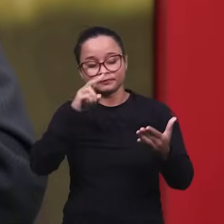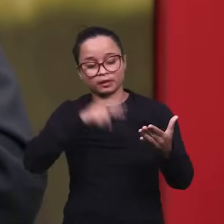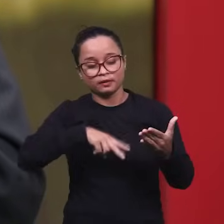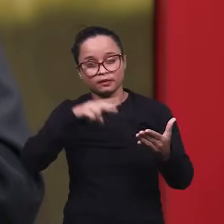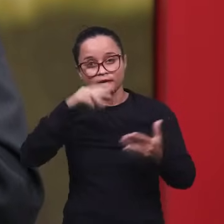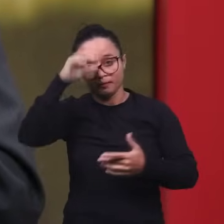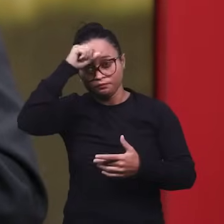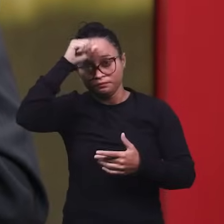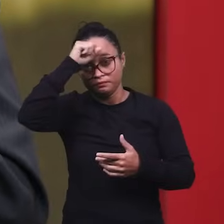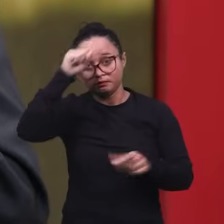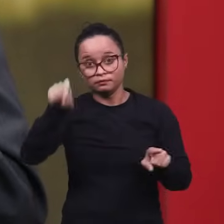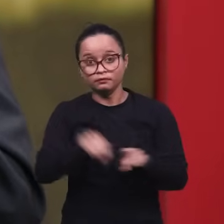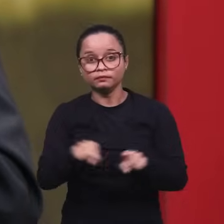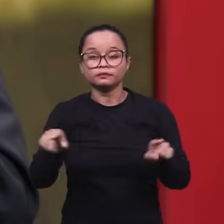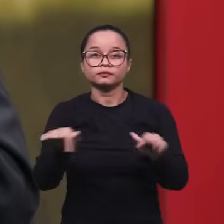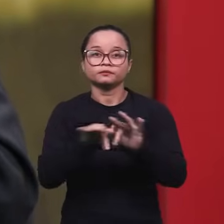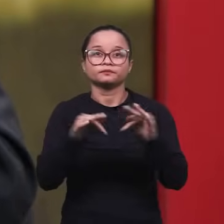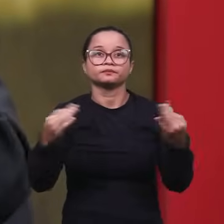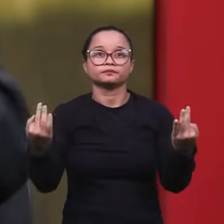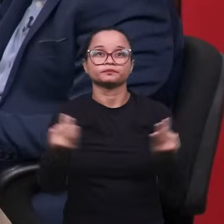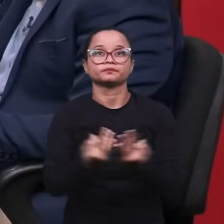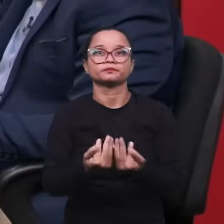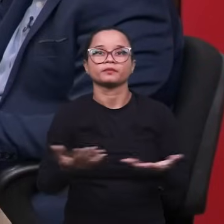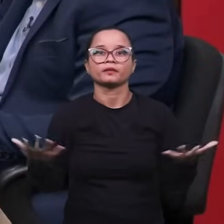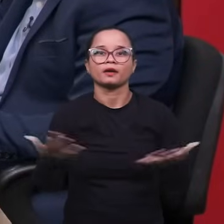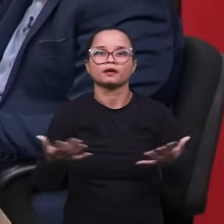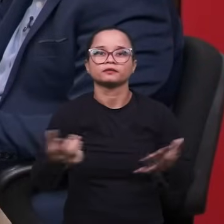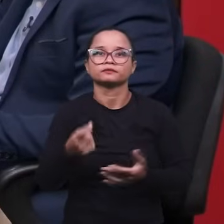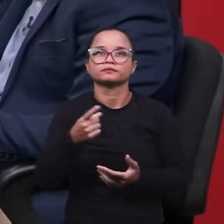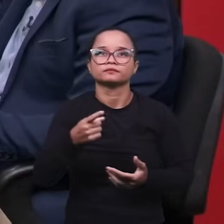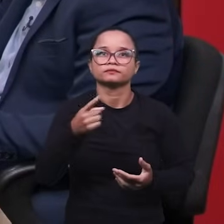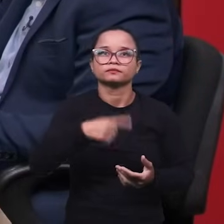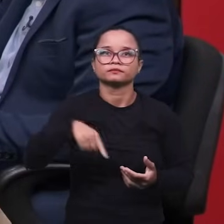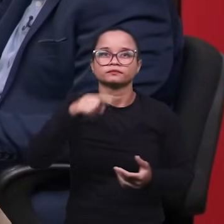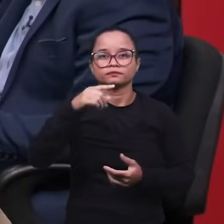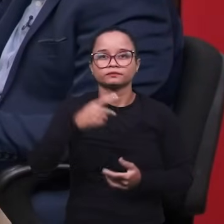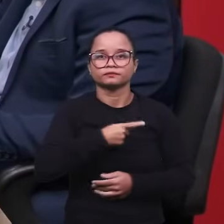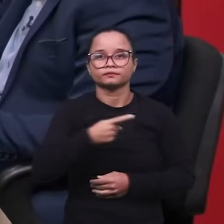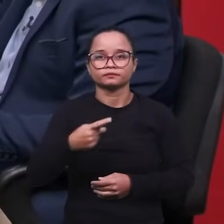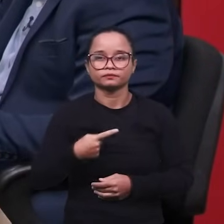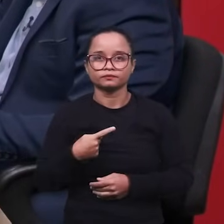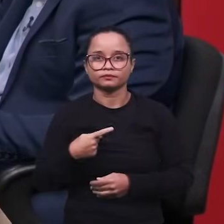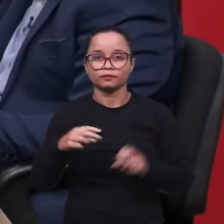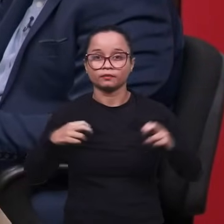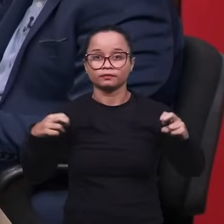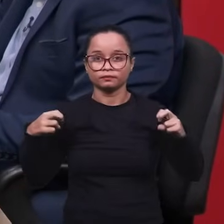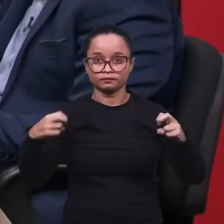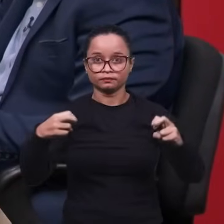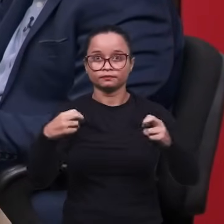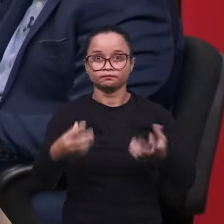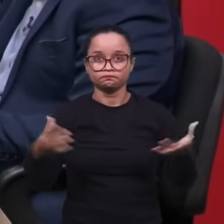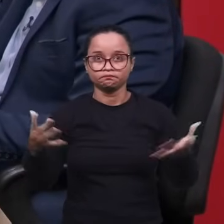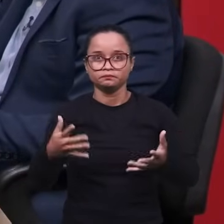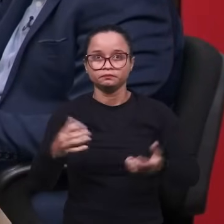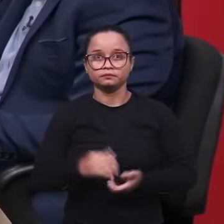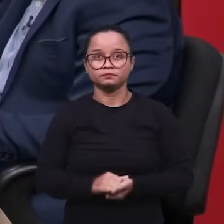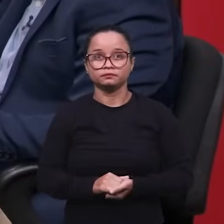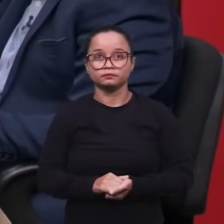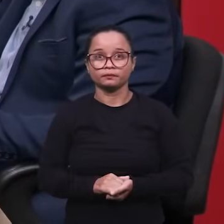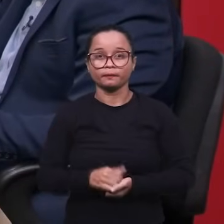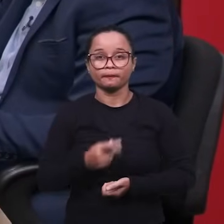vão poder aprender sobre família. E agora você vê os pastores que estamos aqui à mesa para essa edição do